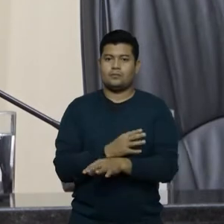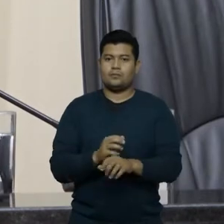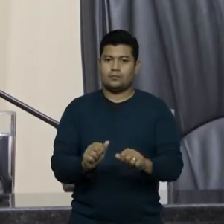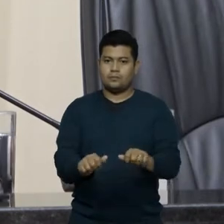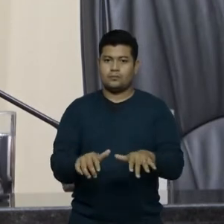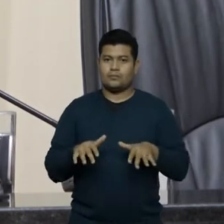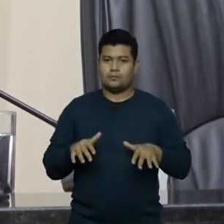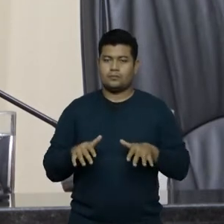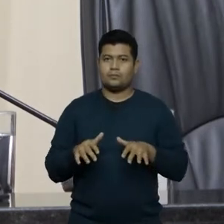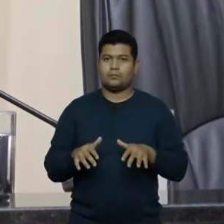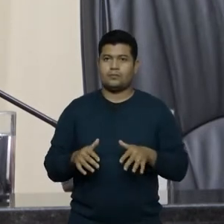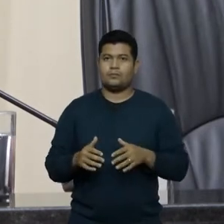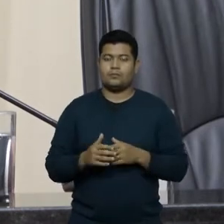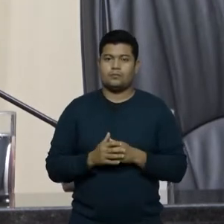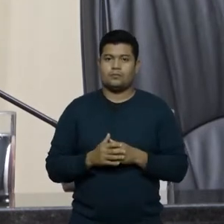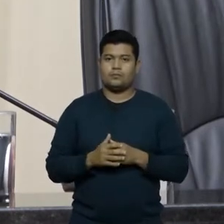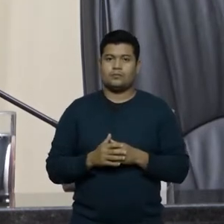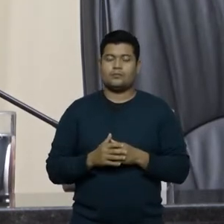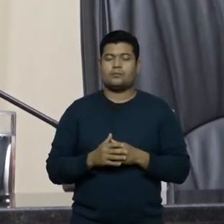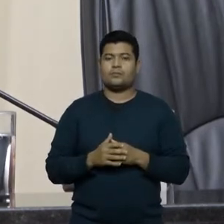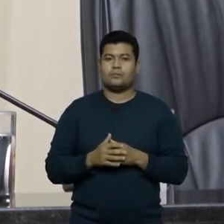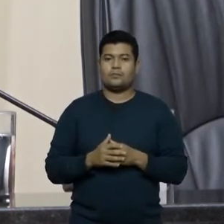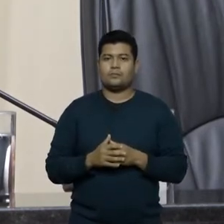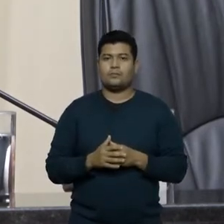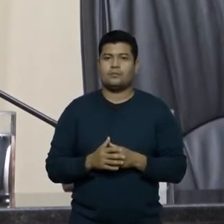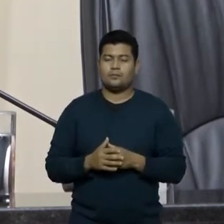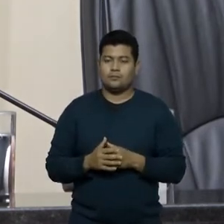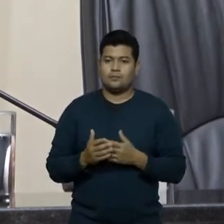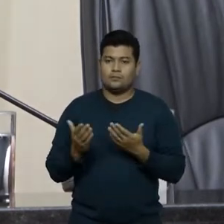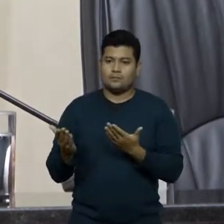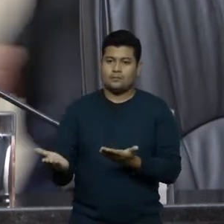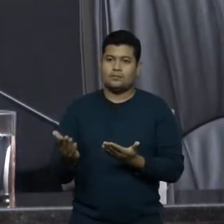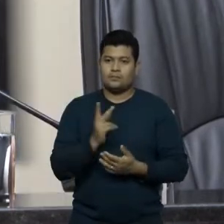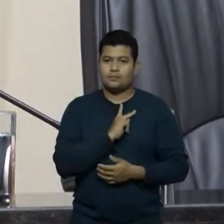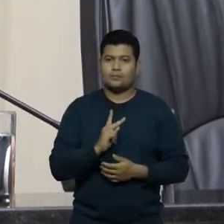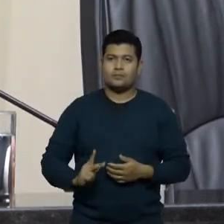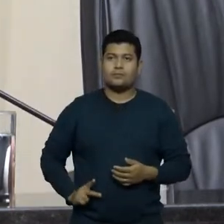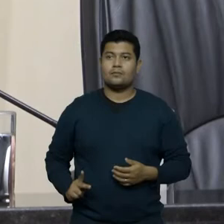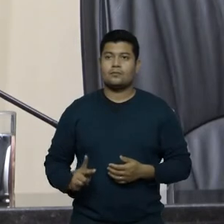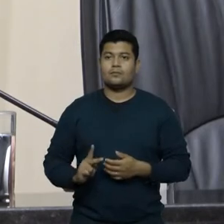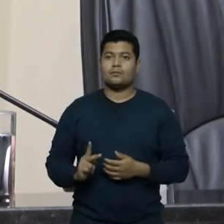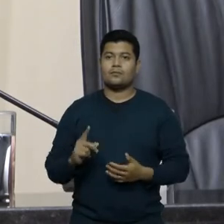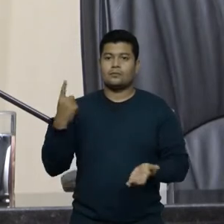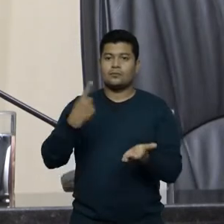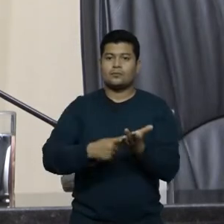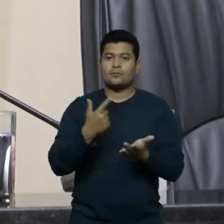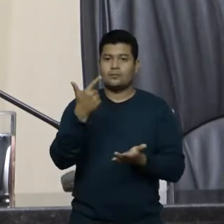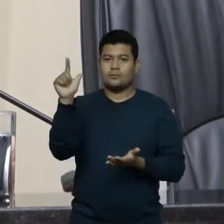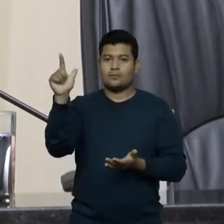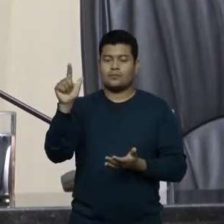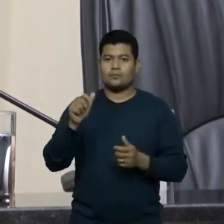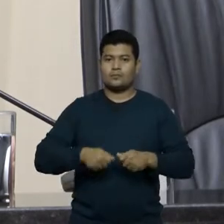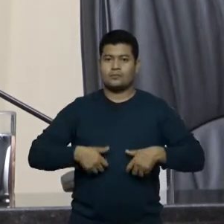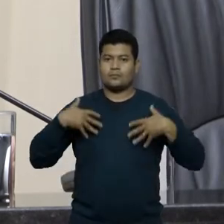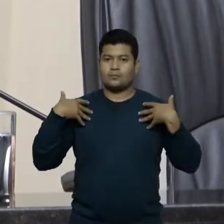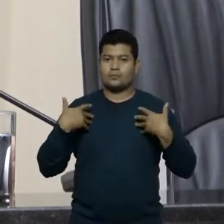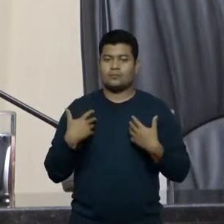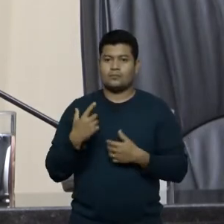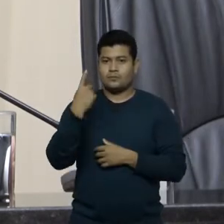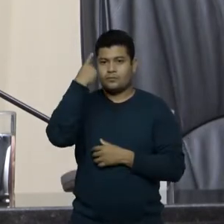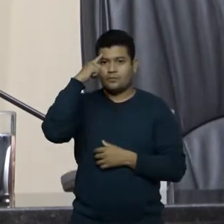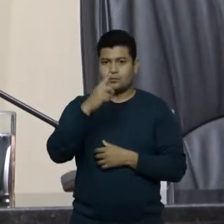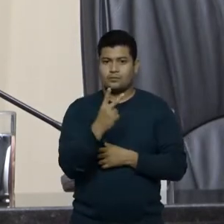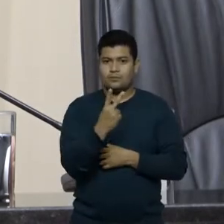tratar E aí antes de encerrar a sessão o senhor presidente convocou outra solene para o